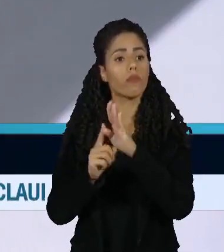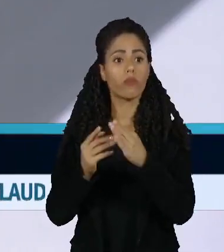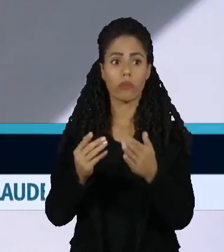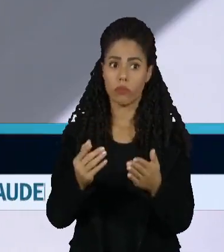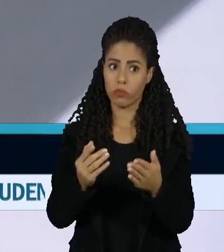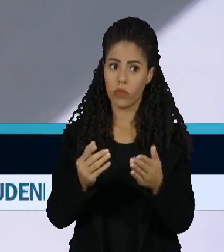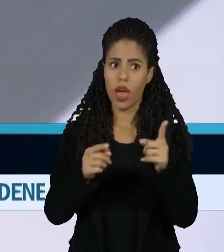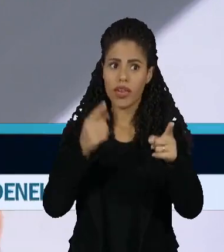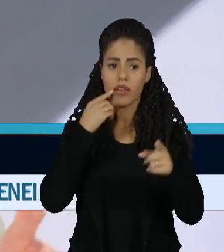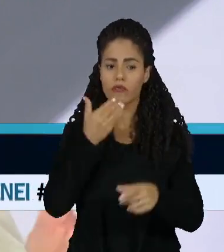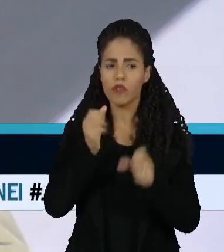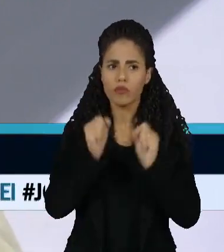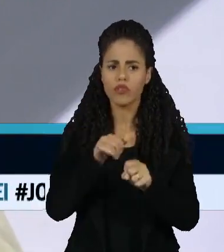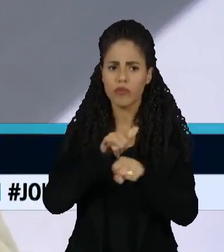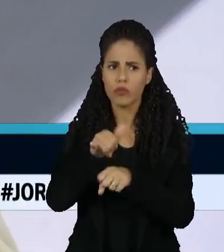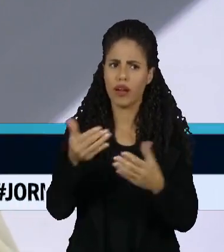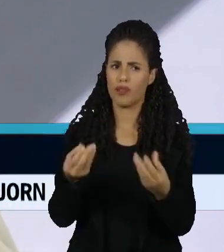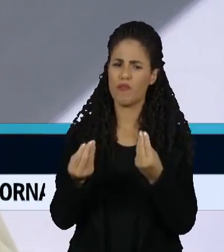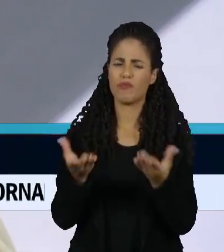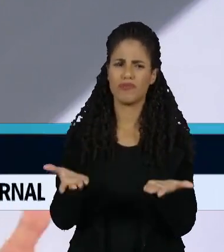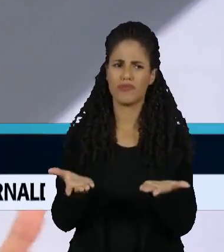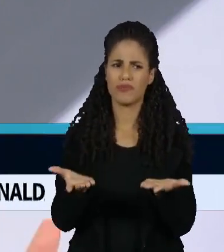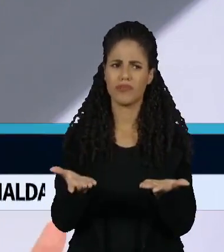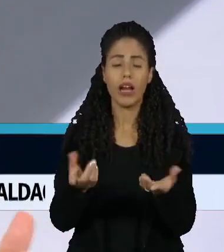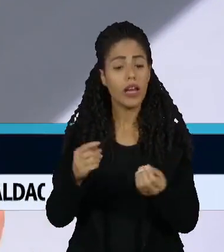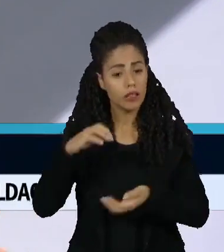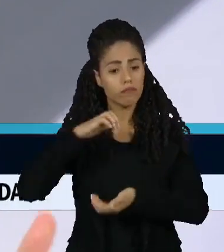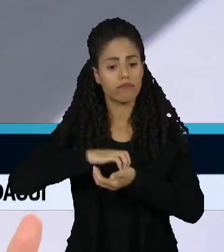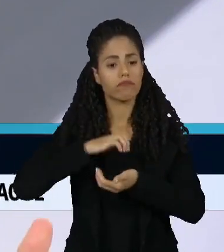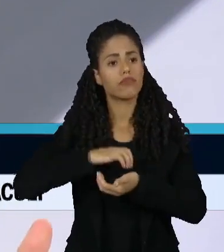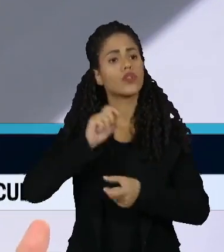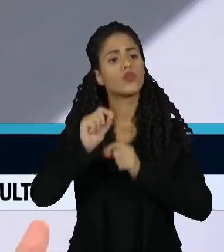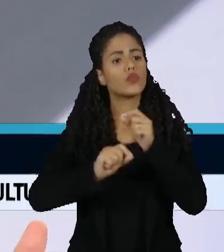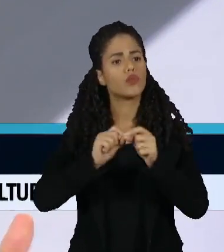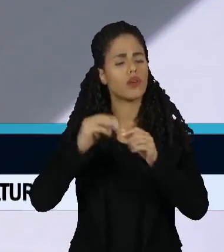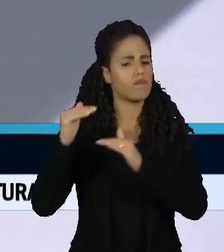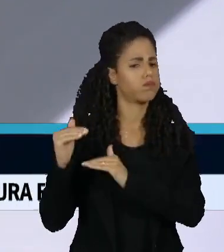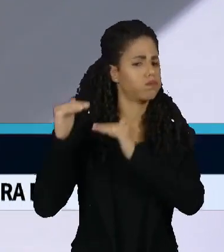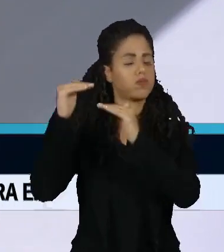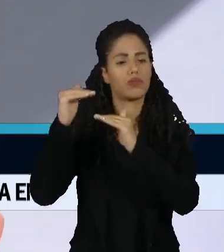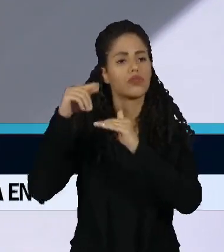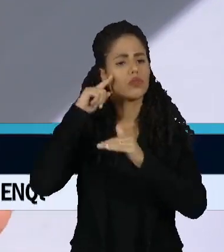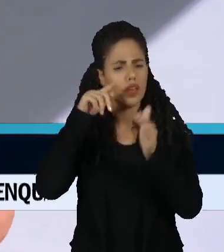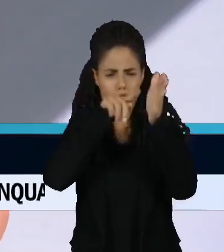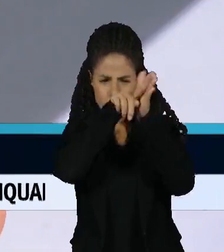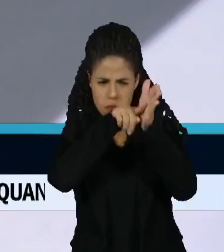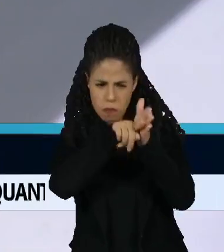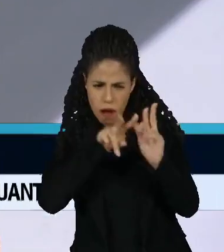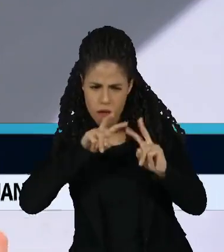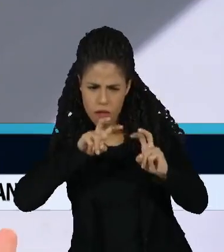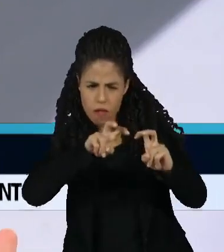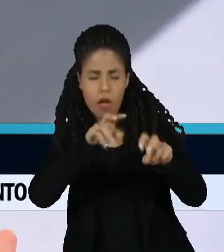é óbvio que a Polícia Federal e o Supremo têm uma capacidade muito maior de apuração e de